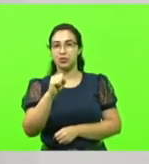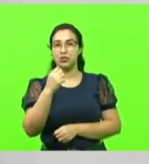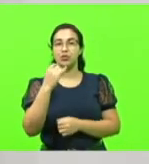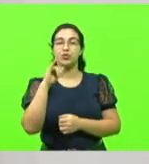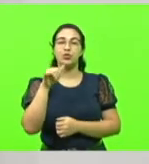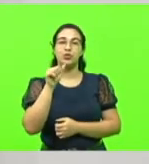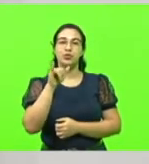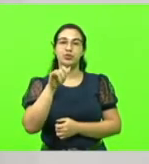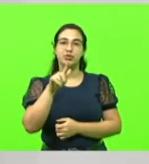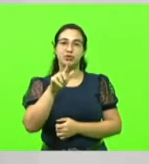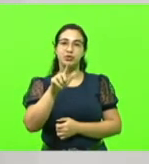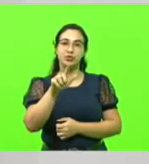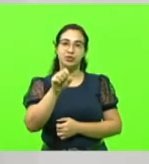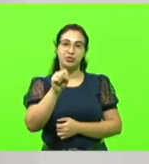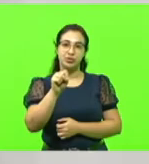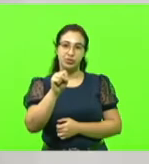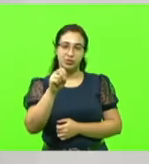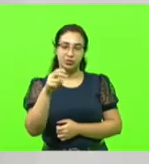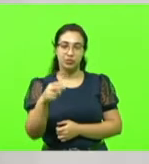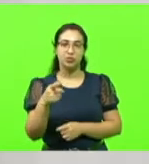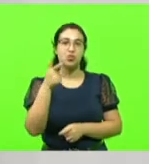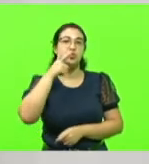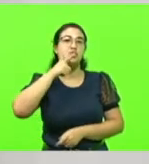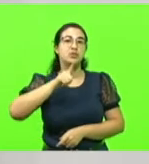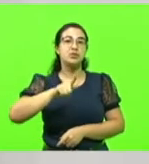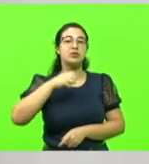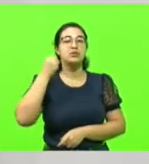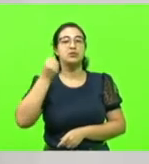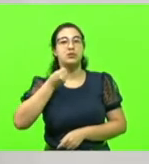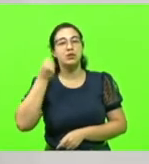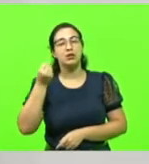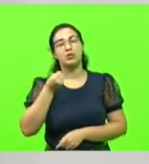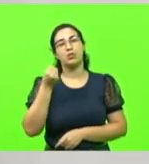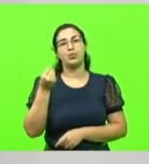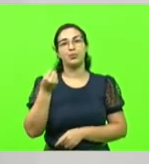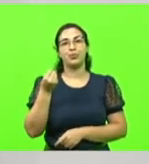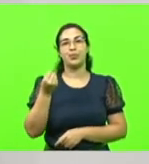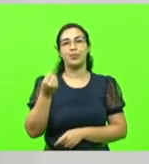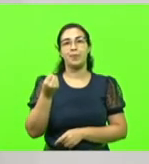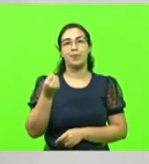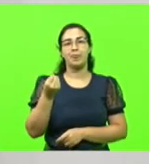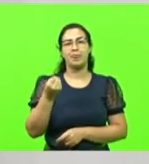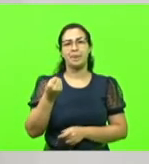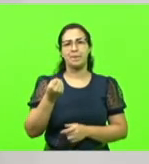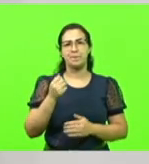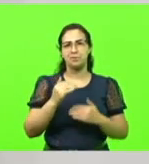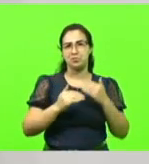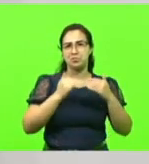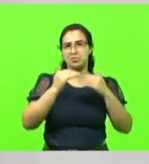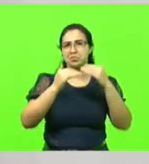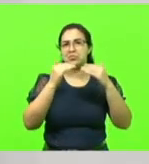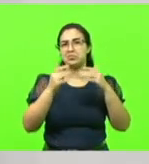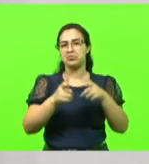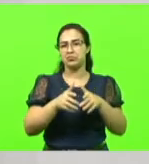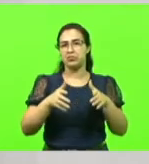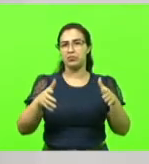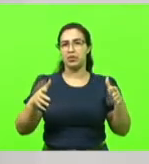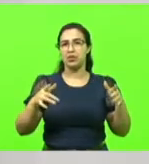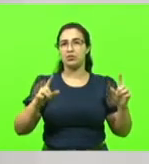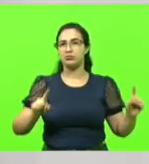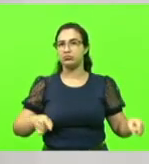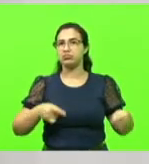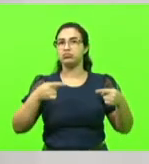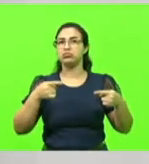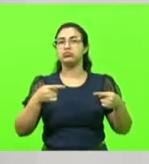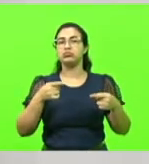numa eleição de vaga única, quando, ao perceber o crescimento da oposição, o governo tratou de